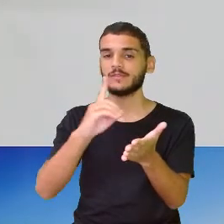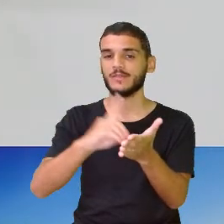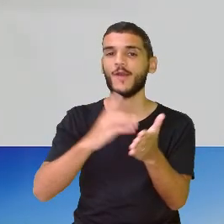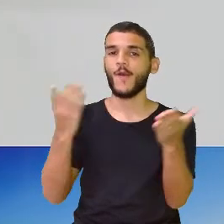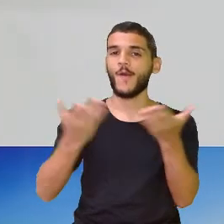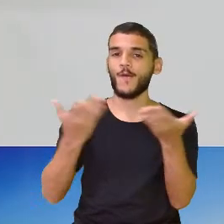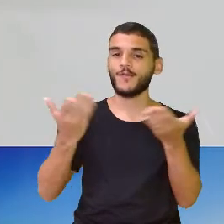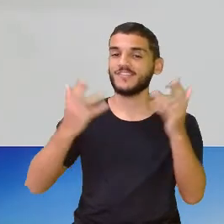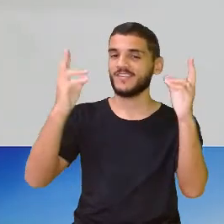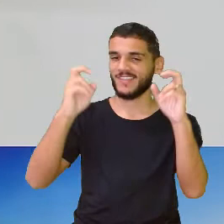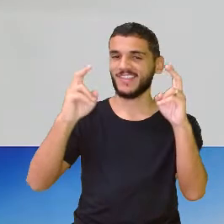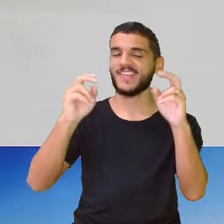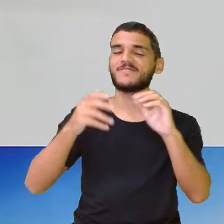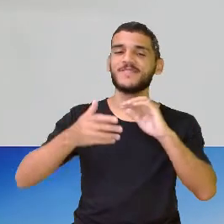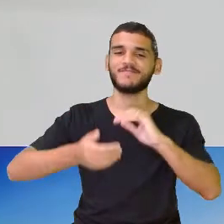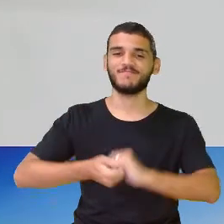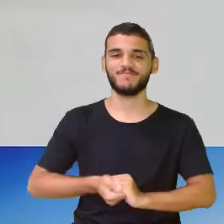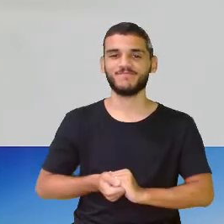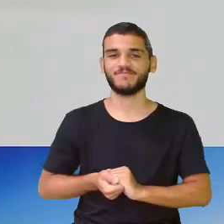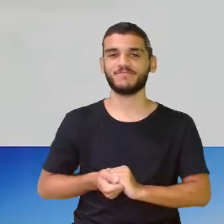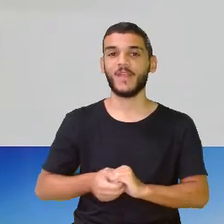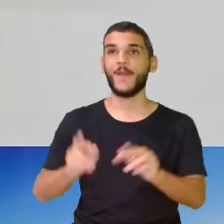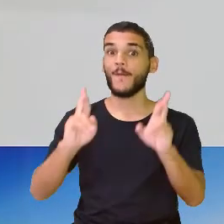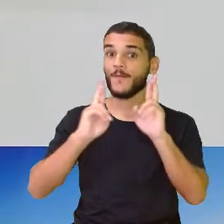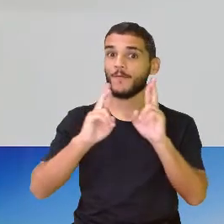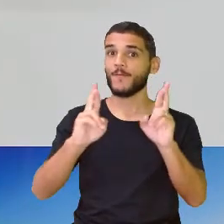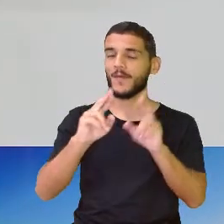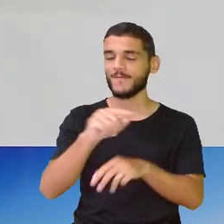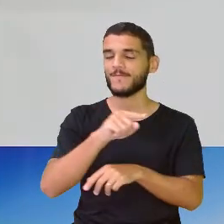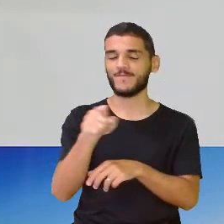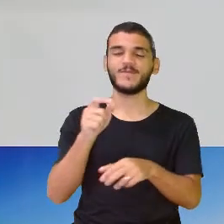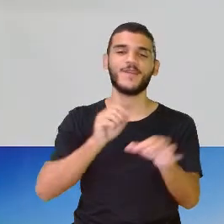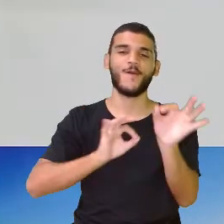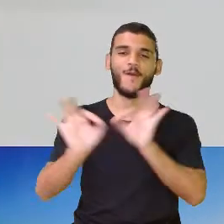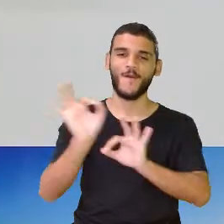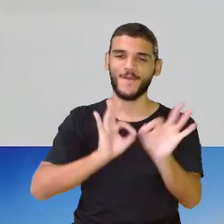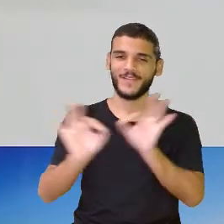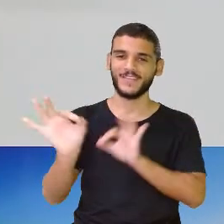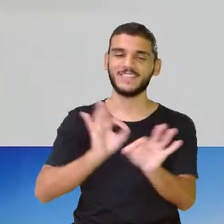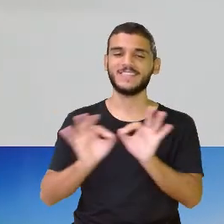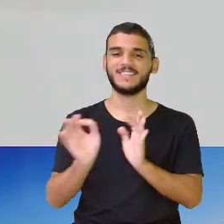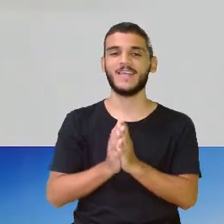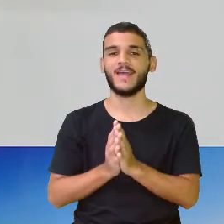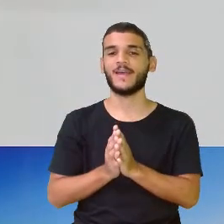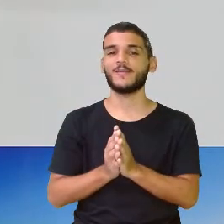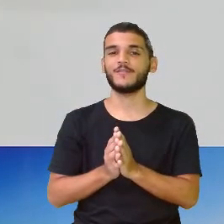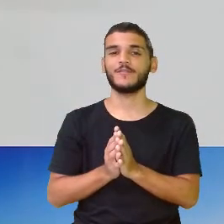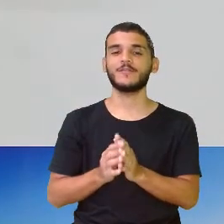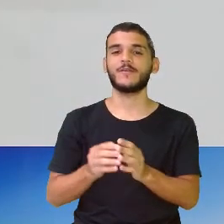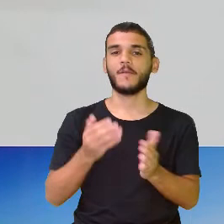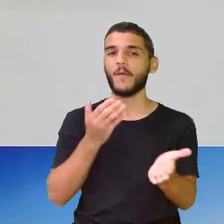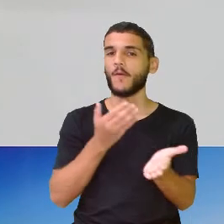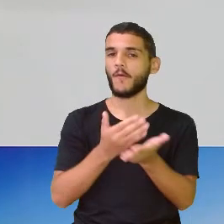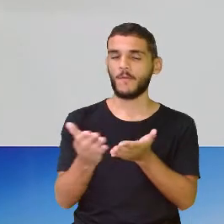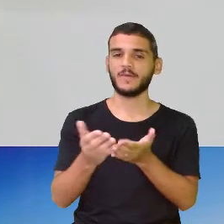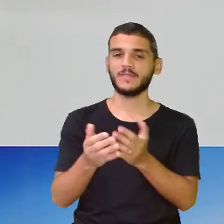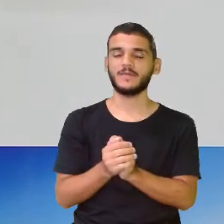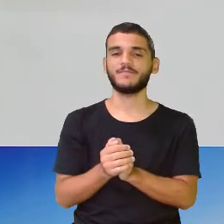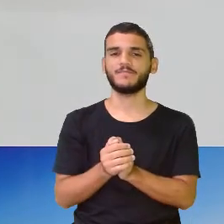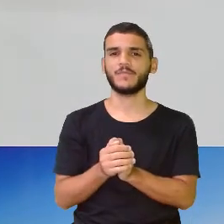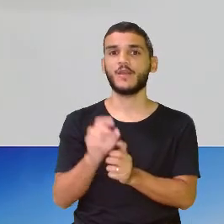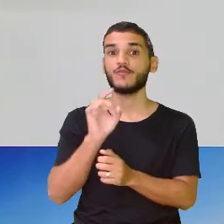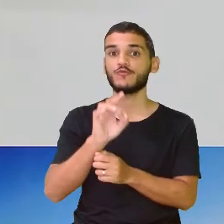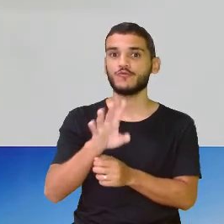aula de hoje. E eu espero que vocês já estejam aí bem preparados, prontinhos para iniciar. Fazer só um